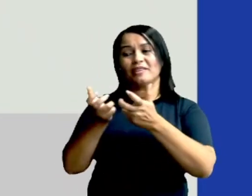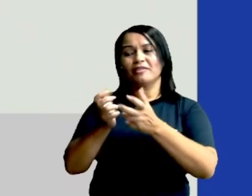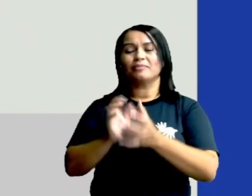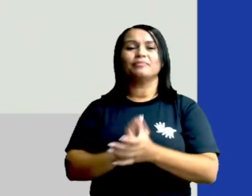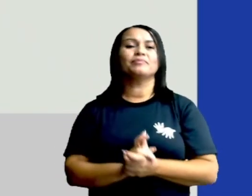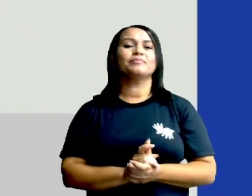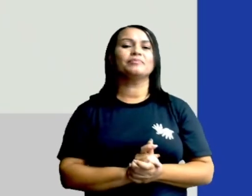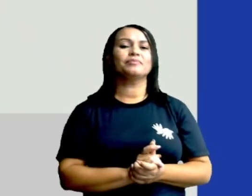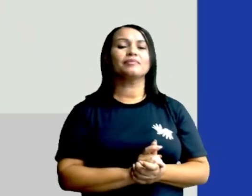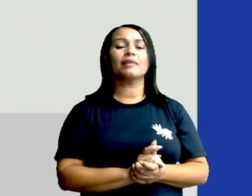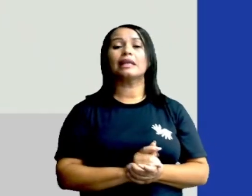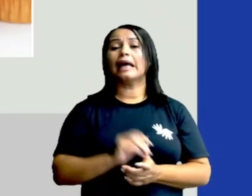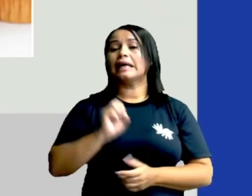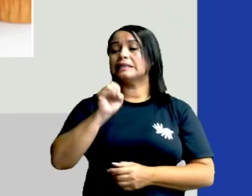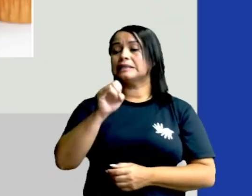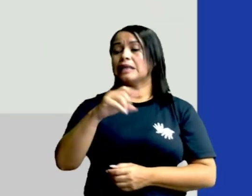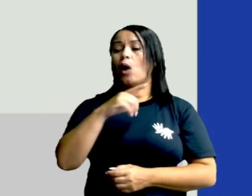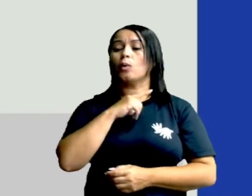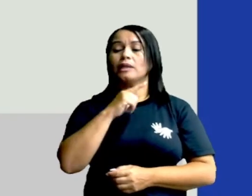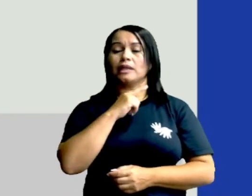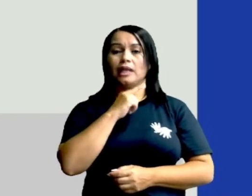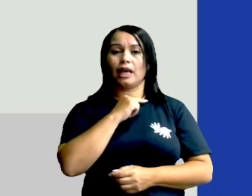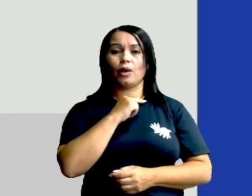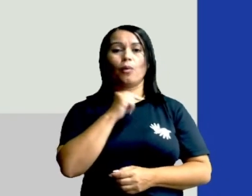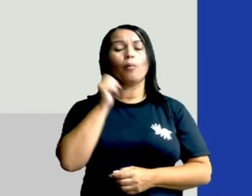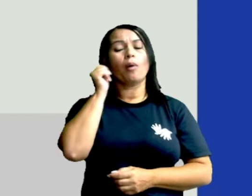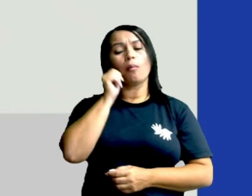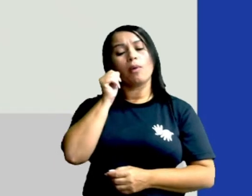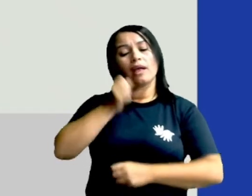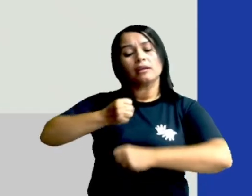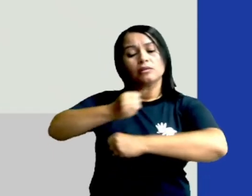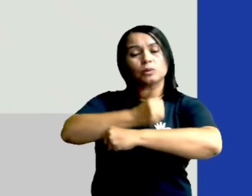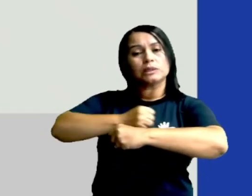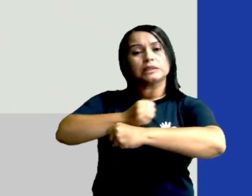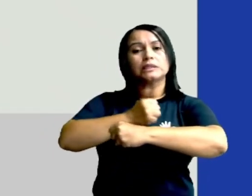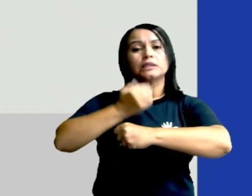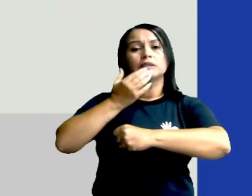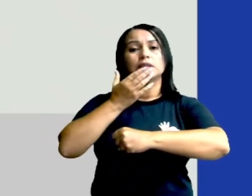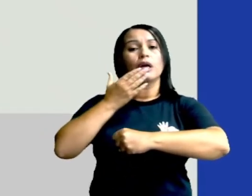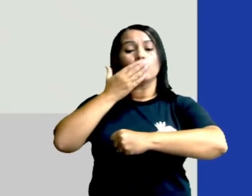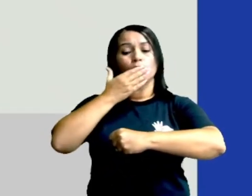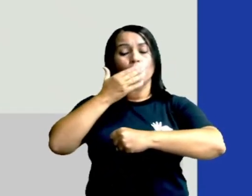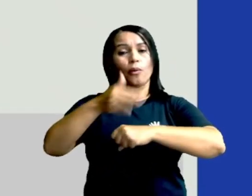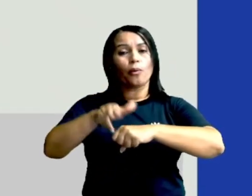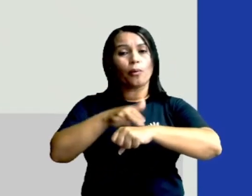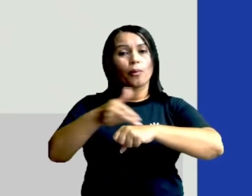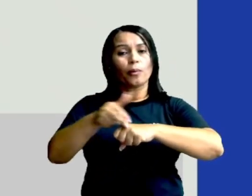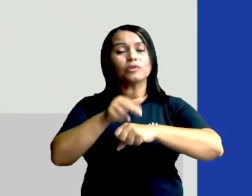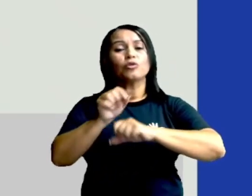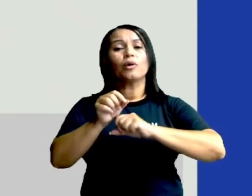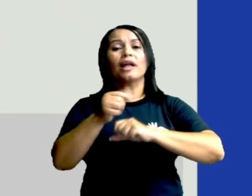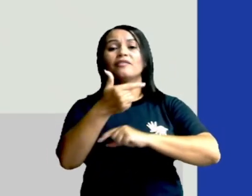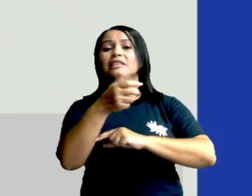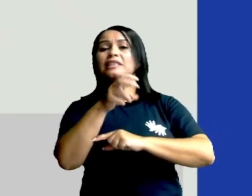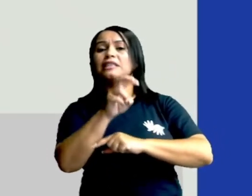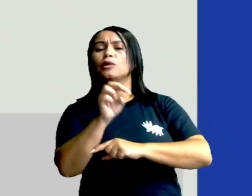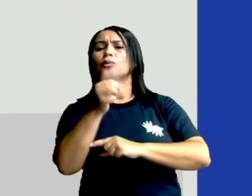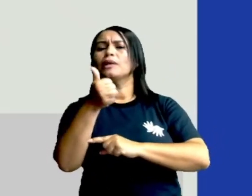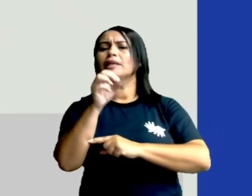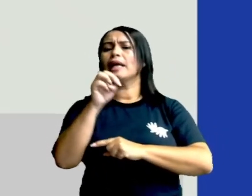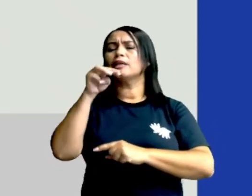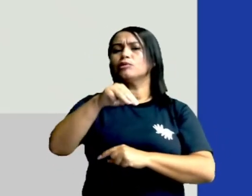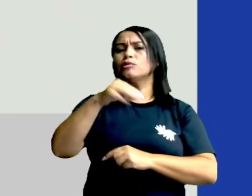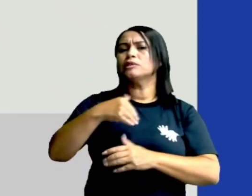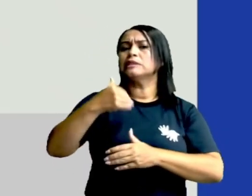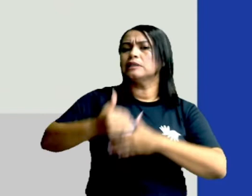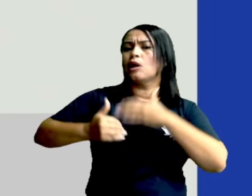seguinte. Se eu tenho uma doceira, faz 25 docinhos em 10 minutos. Se ela manter o